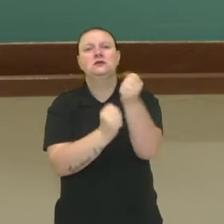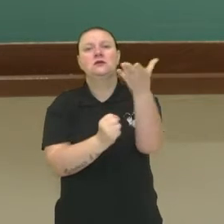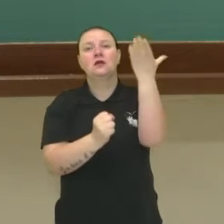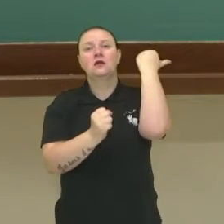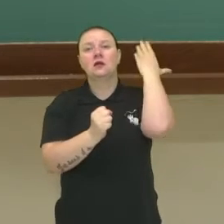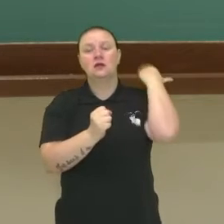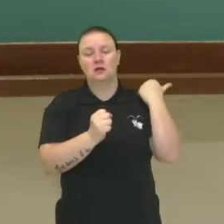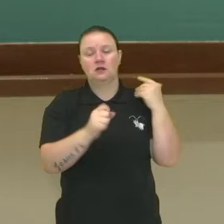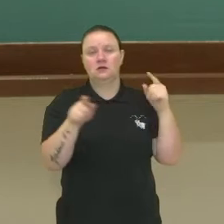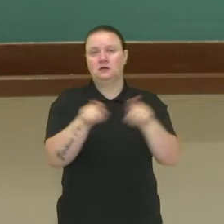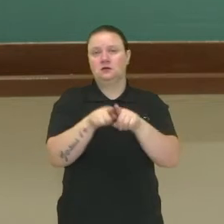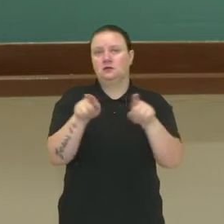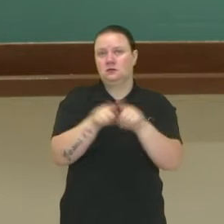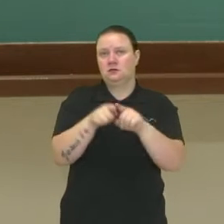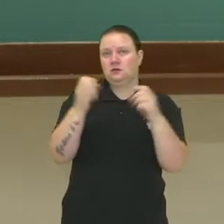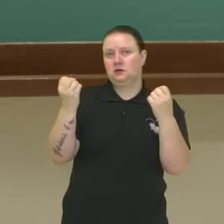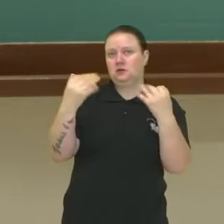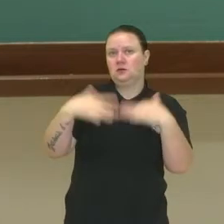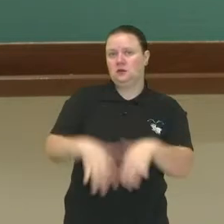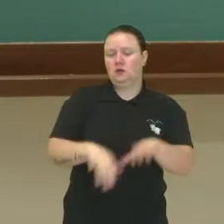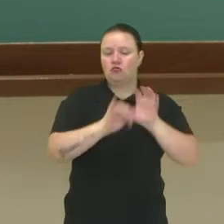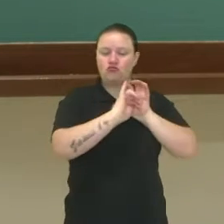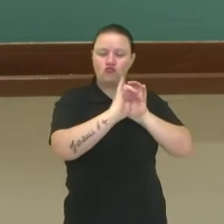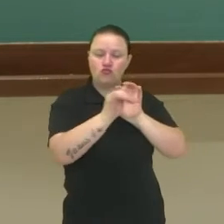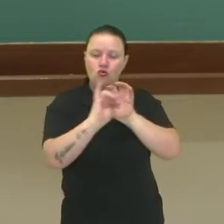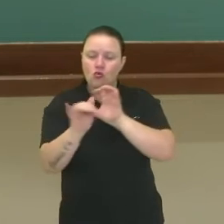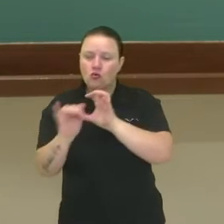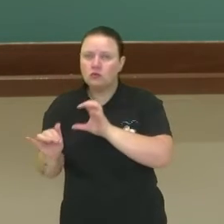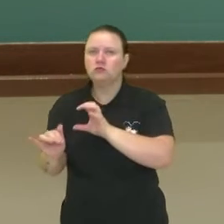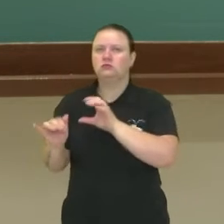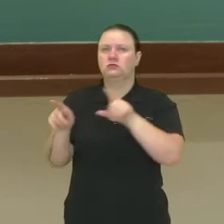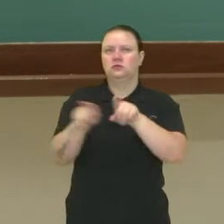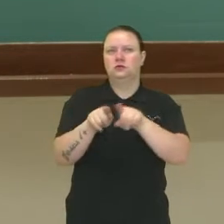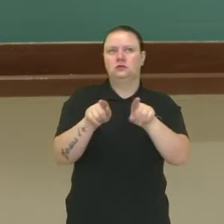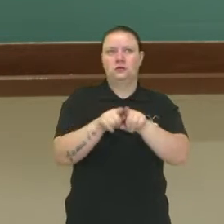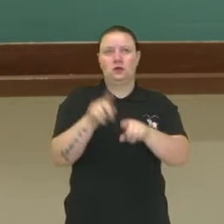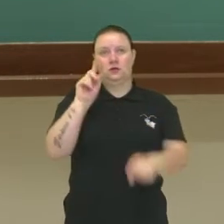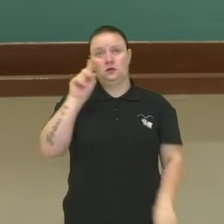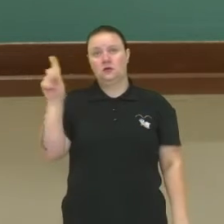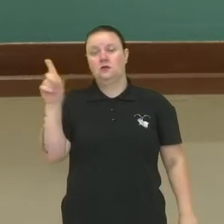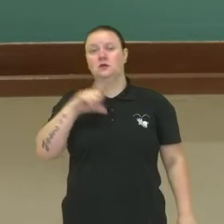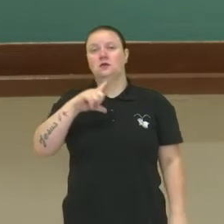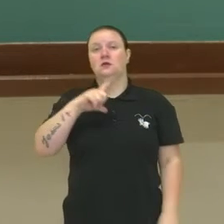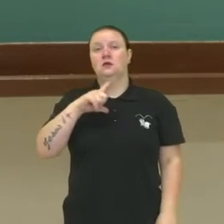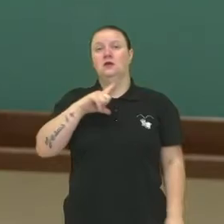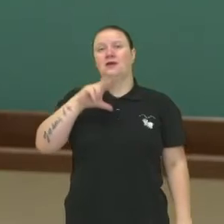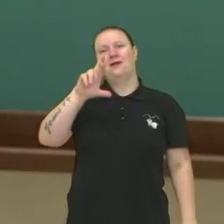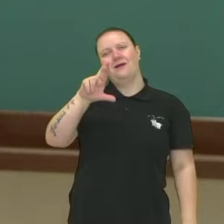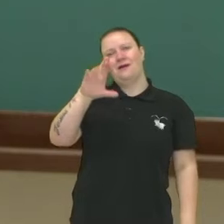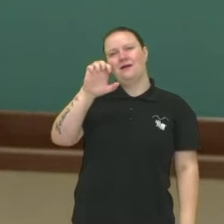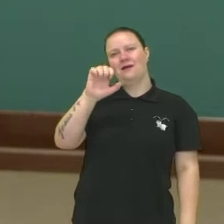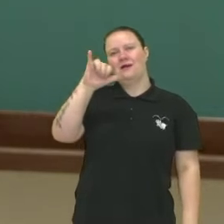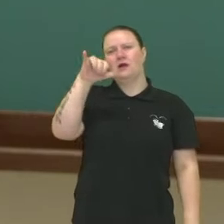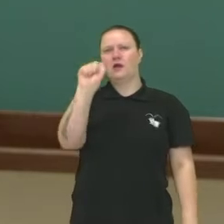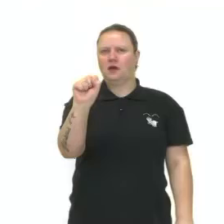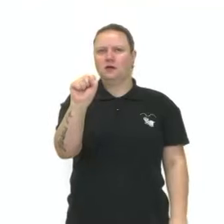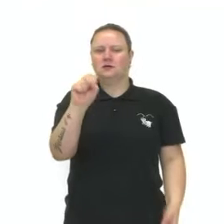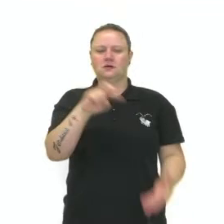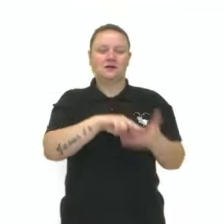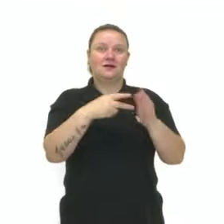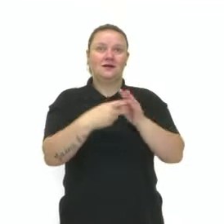por exemplo, sobre contos de réis, né? Ó, falamos também sobre, olha o vocabulário aqui,